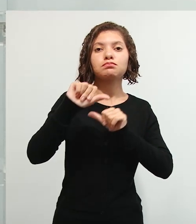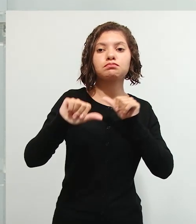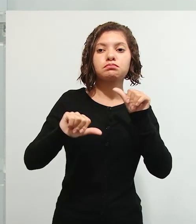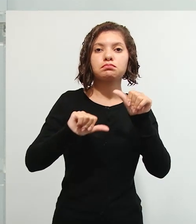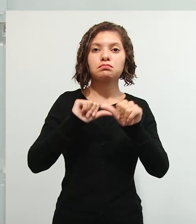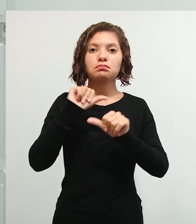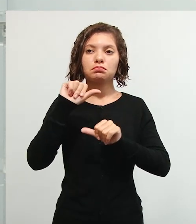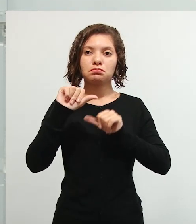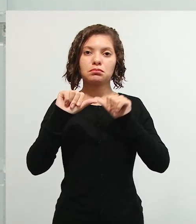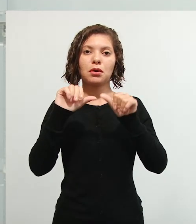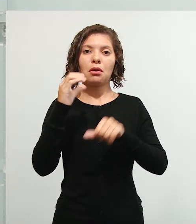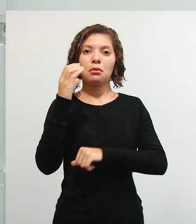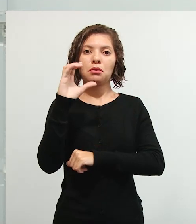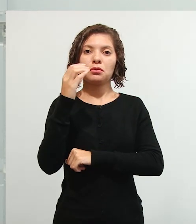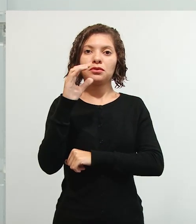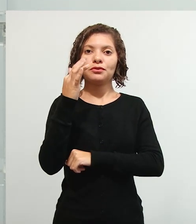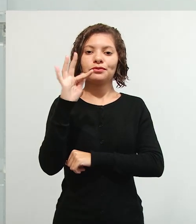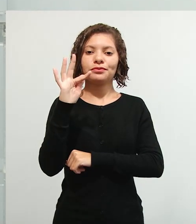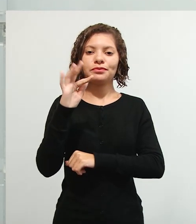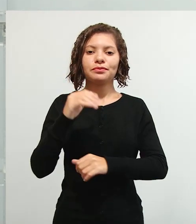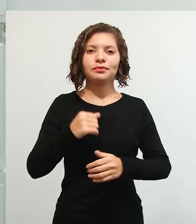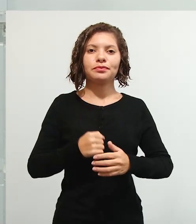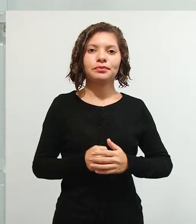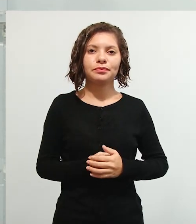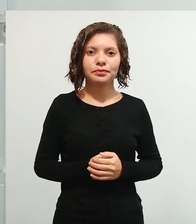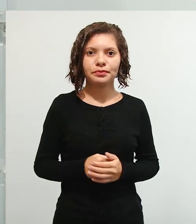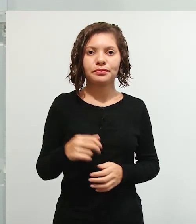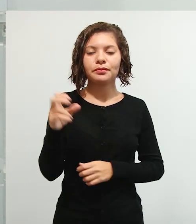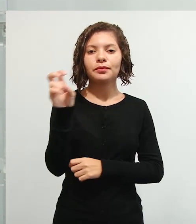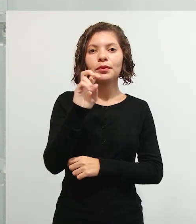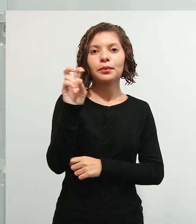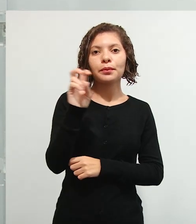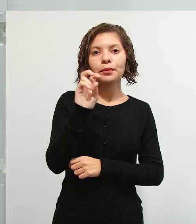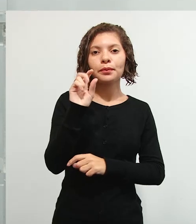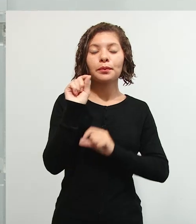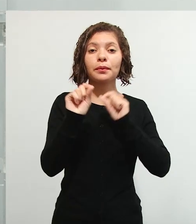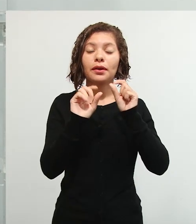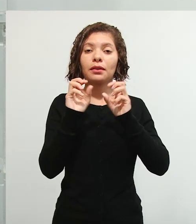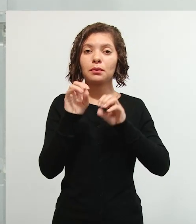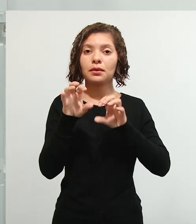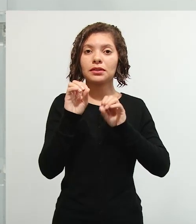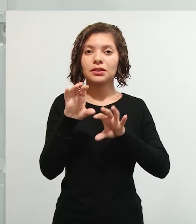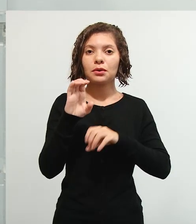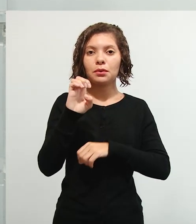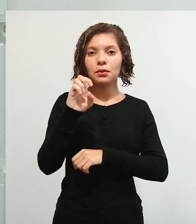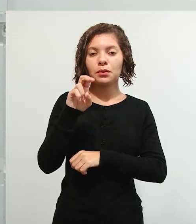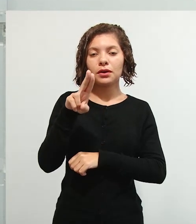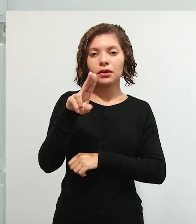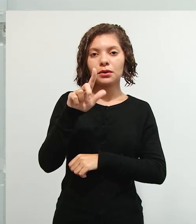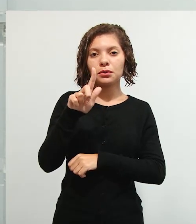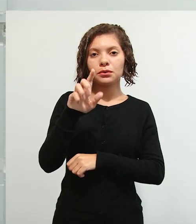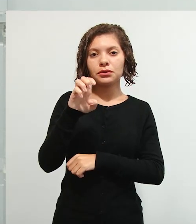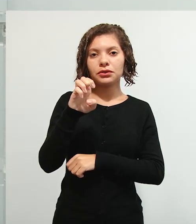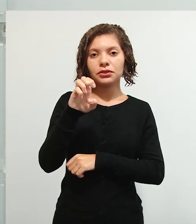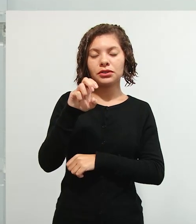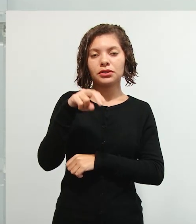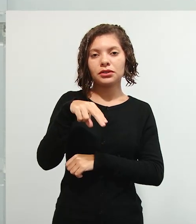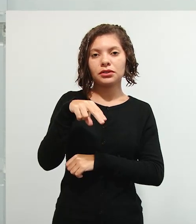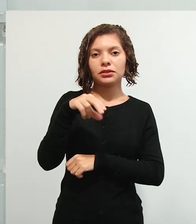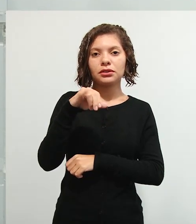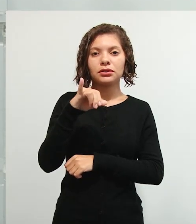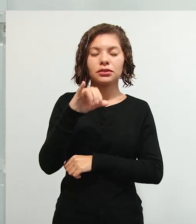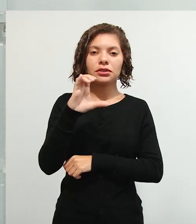uma determinação constitucional. Do que eu estou falando? O 5º princípio, que é uma educação eugênica. Então, lá